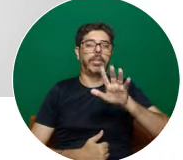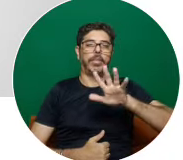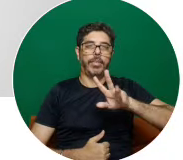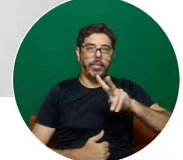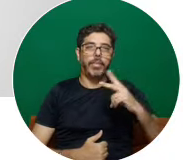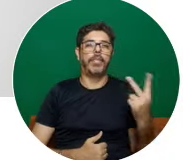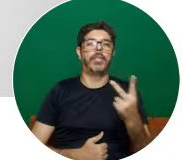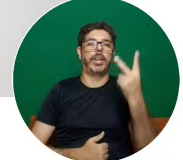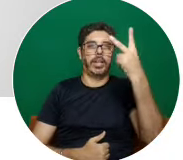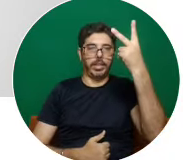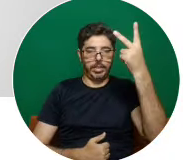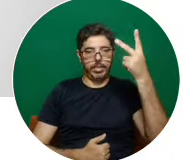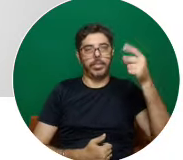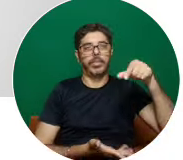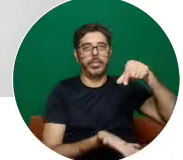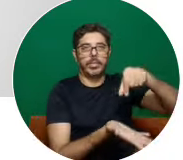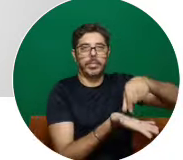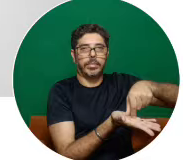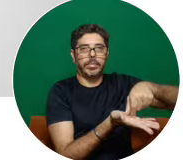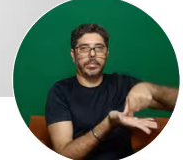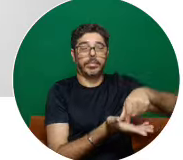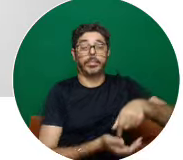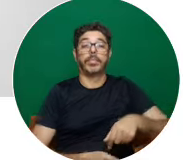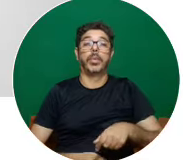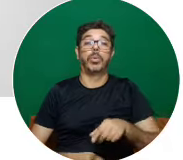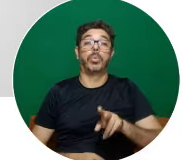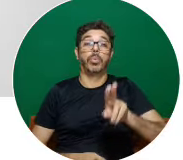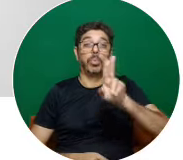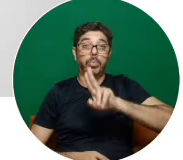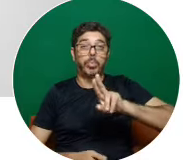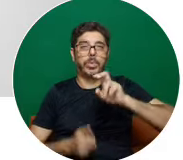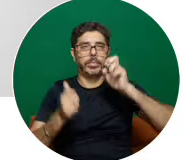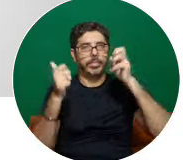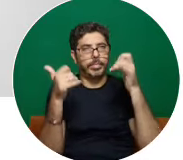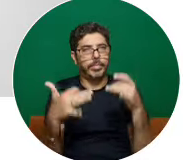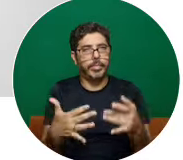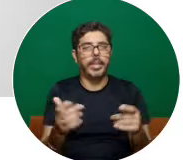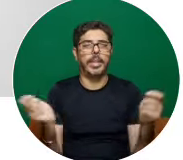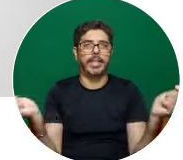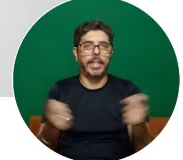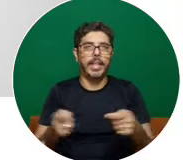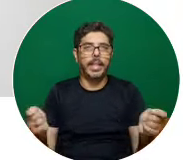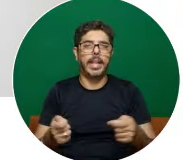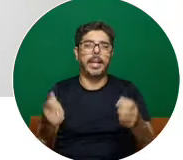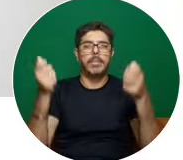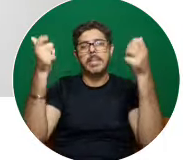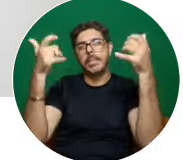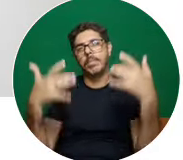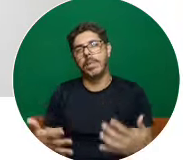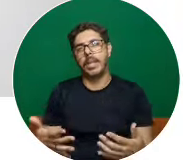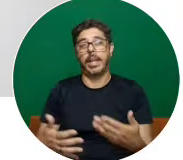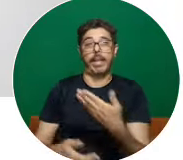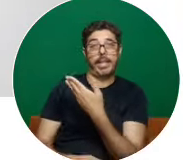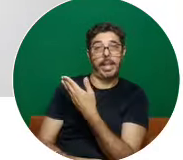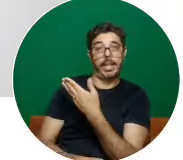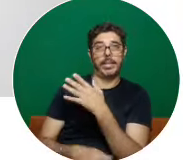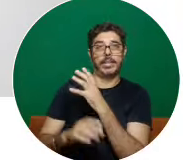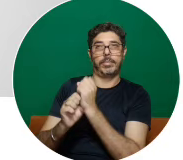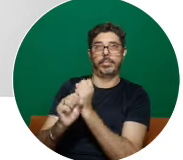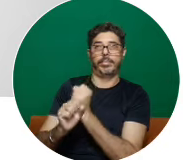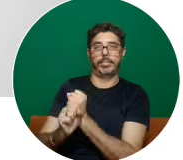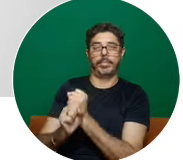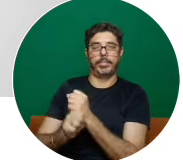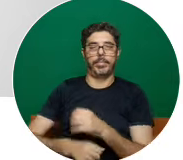capacitor. E com isso, usando a definição de capacitância, podemos determinar o seu valor, que é dado por esta expressão. Note